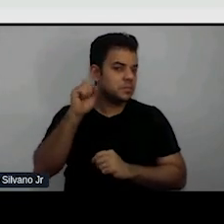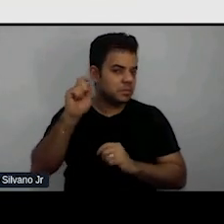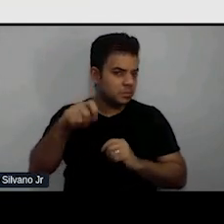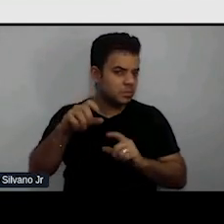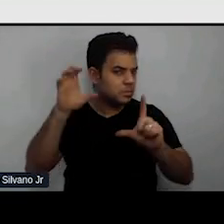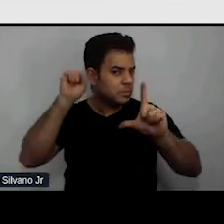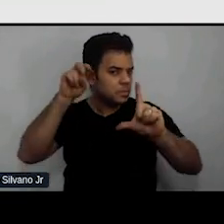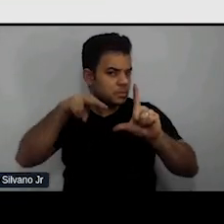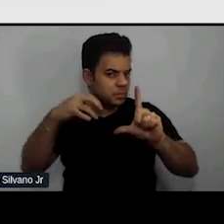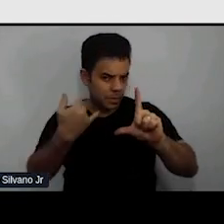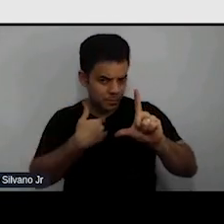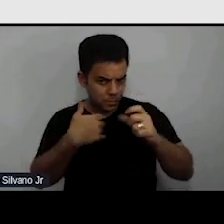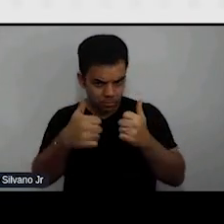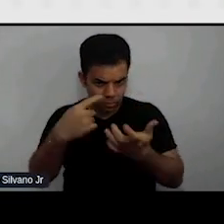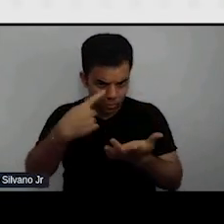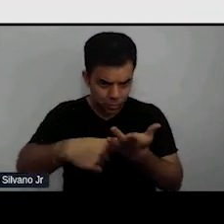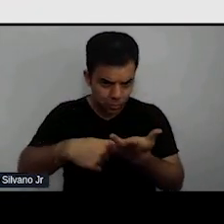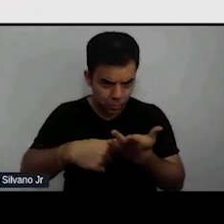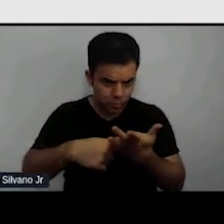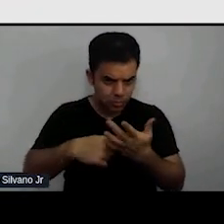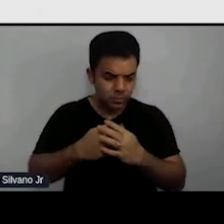Vocês me avisem, então.